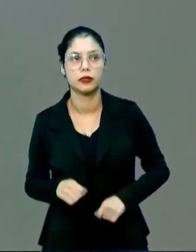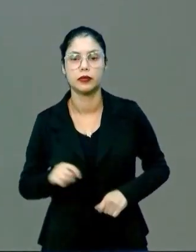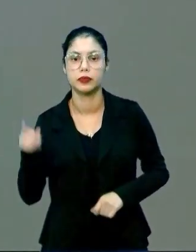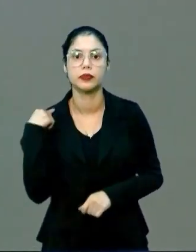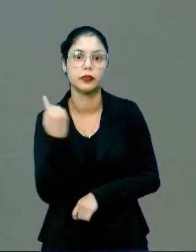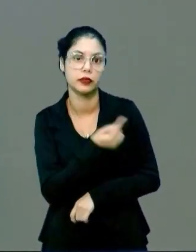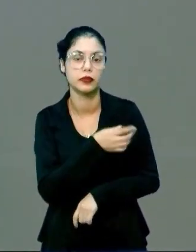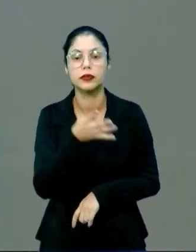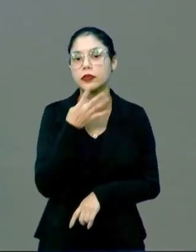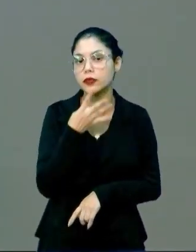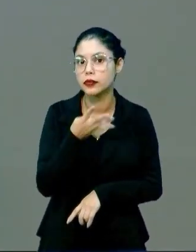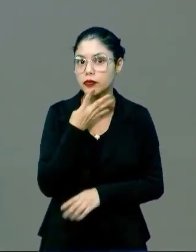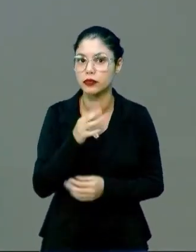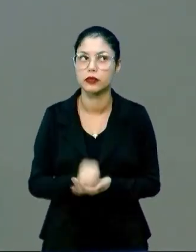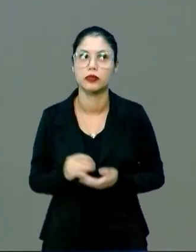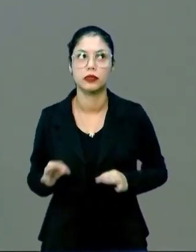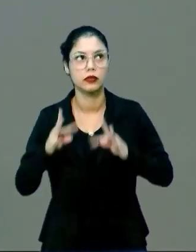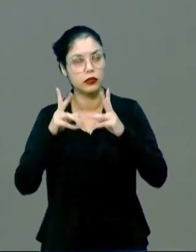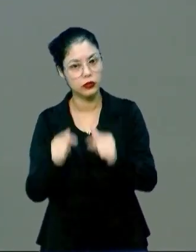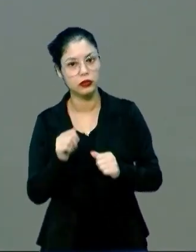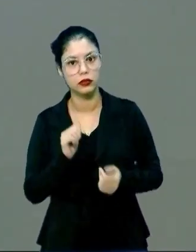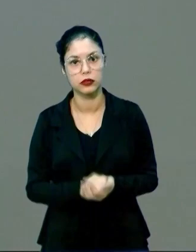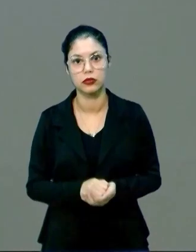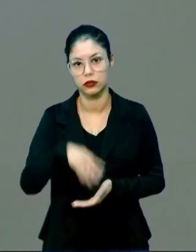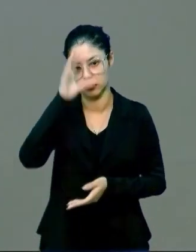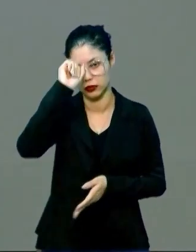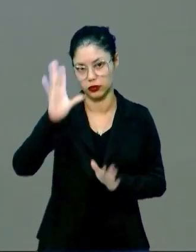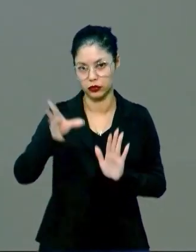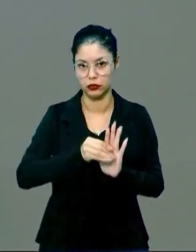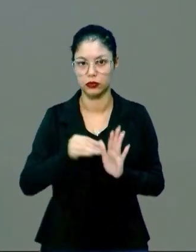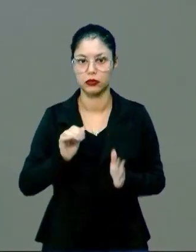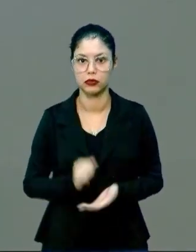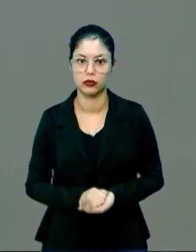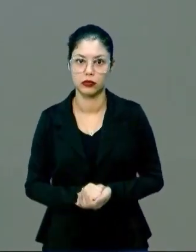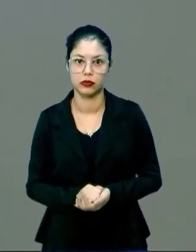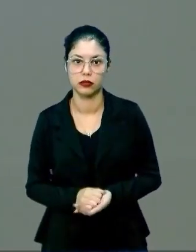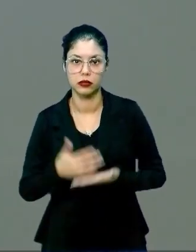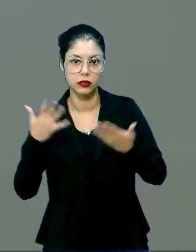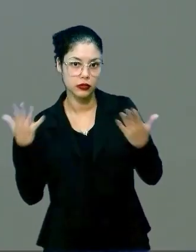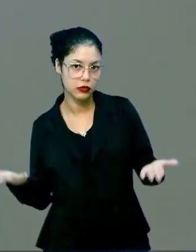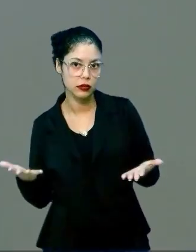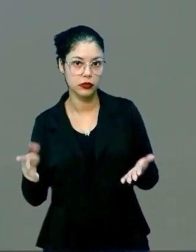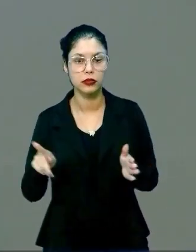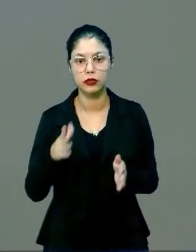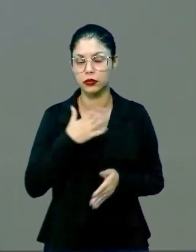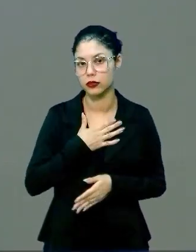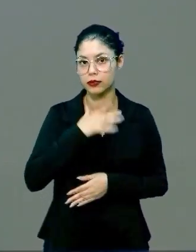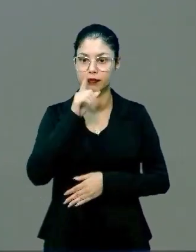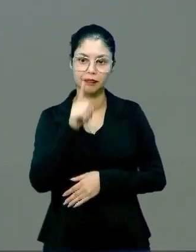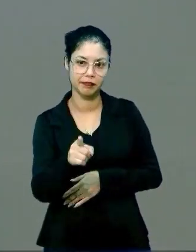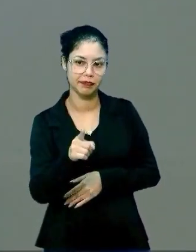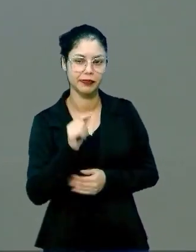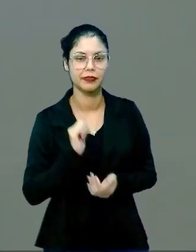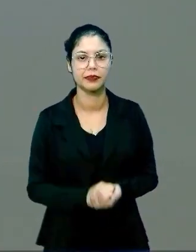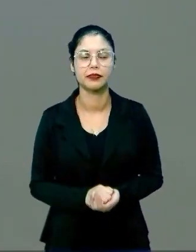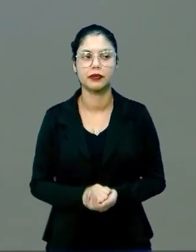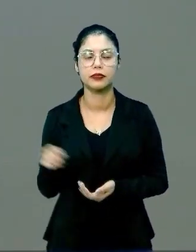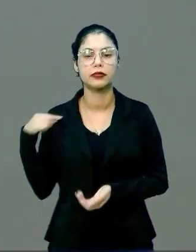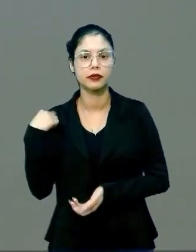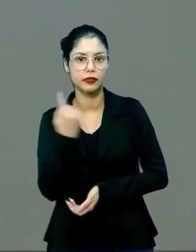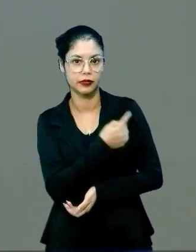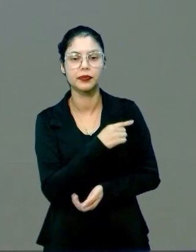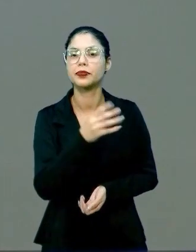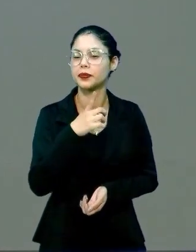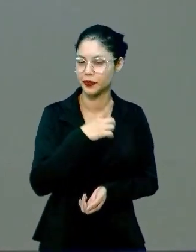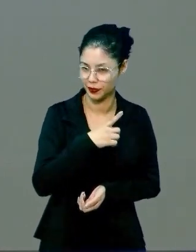que nós conheçamos tudo aquilo que iremos aplicar, ok? Isso serve para mim e para você, para que